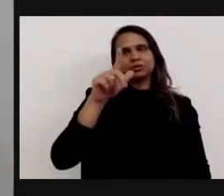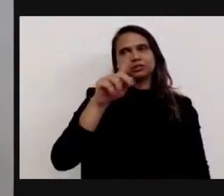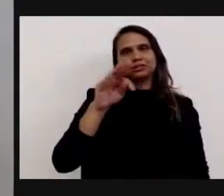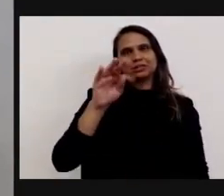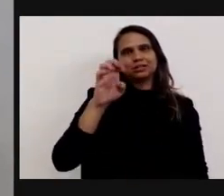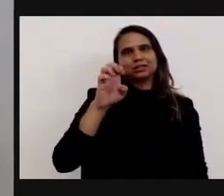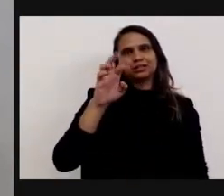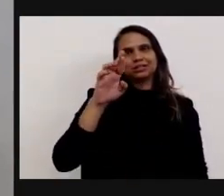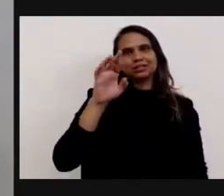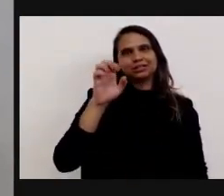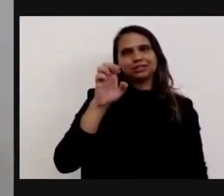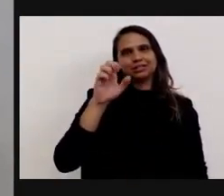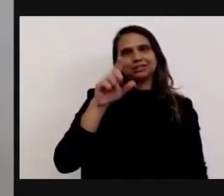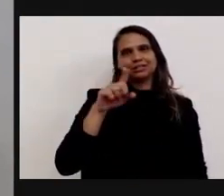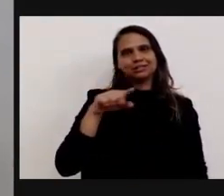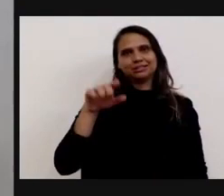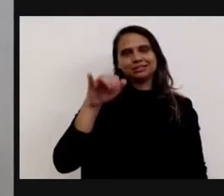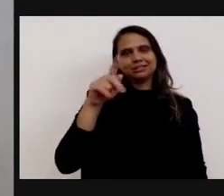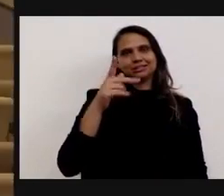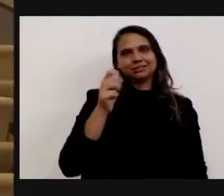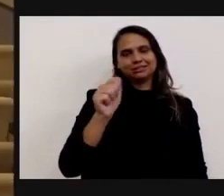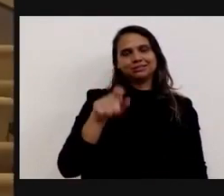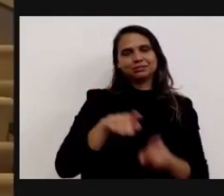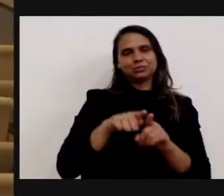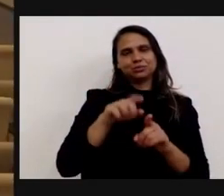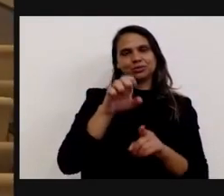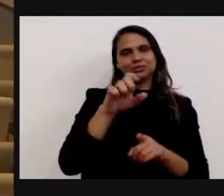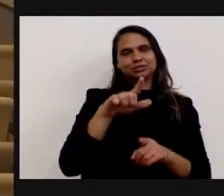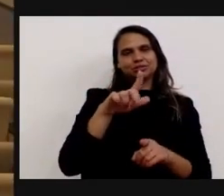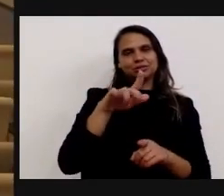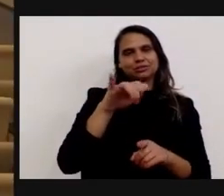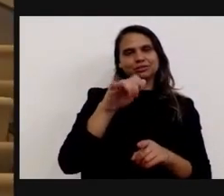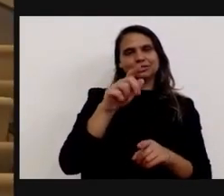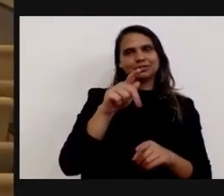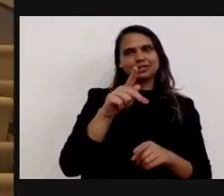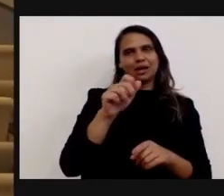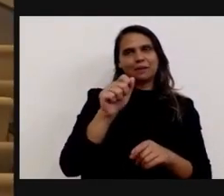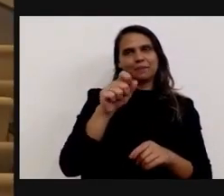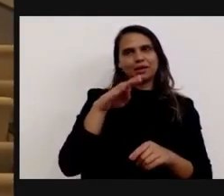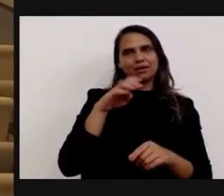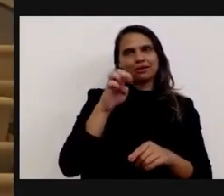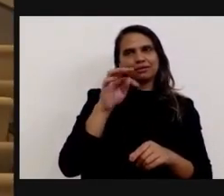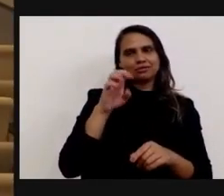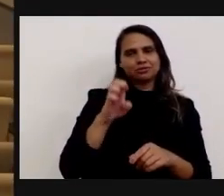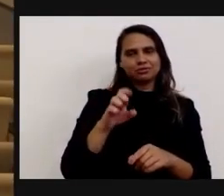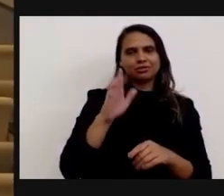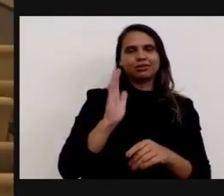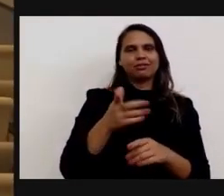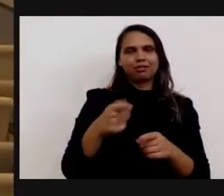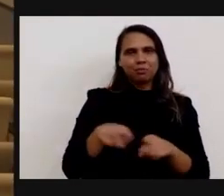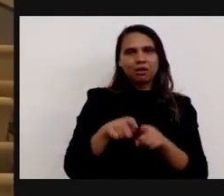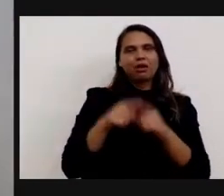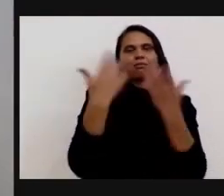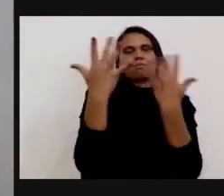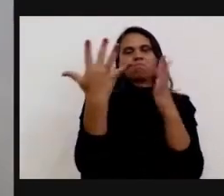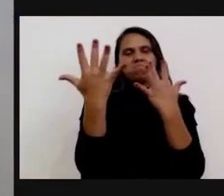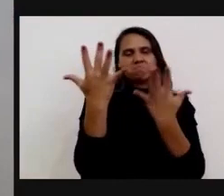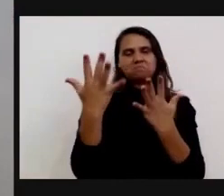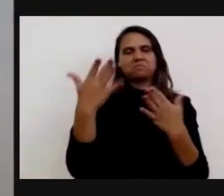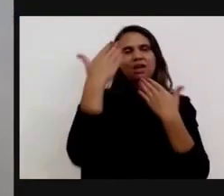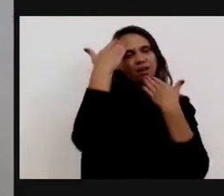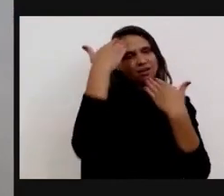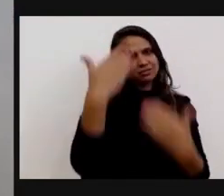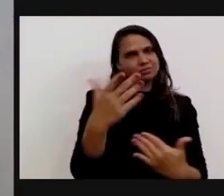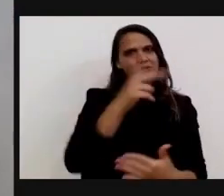que merece uma salva de palmas Nossa que ela foi coordenadora guerreira também agradecimento ao professor